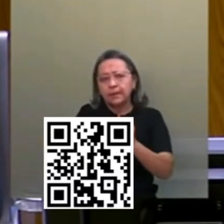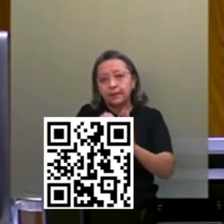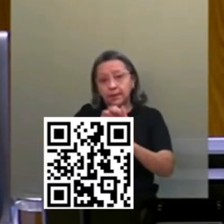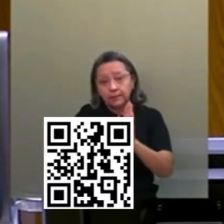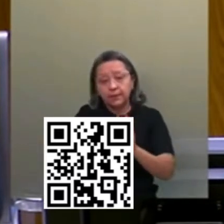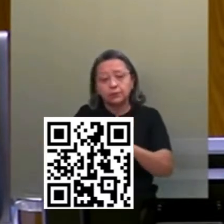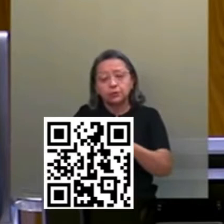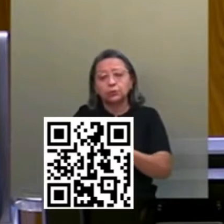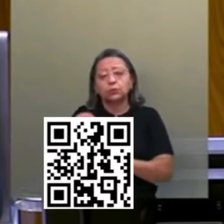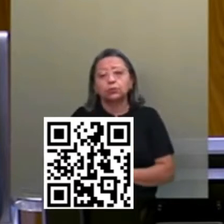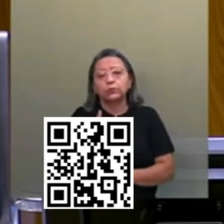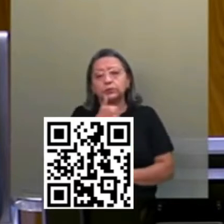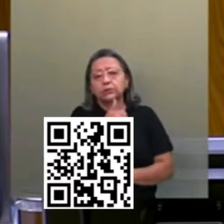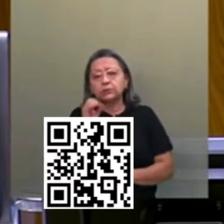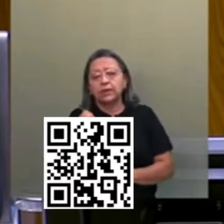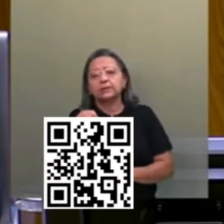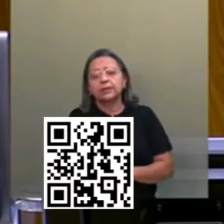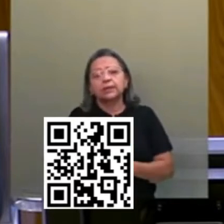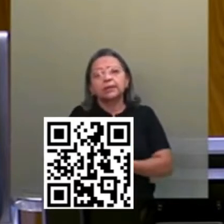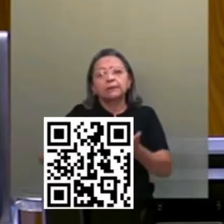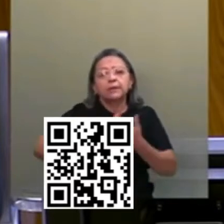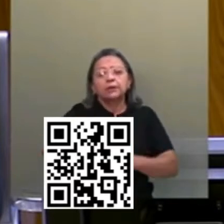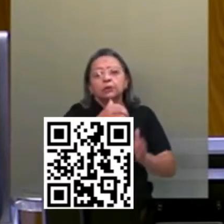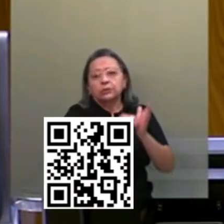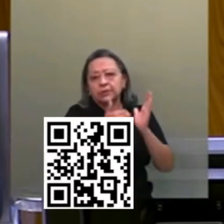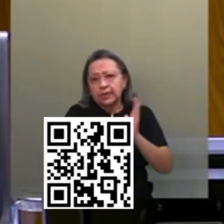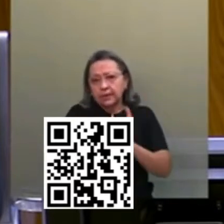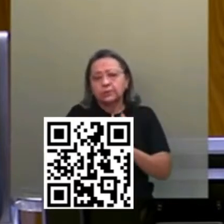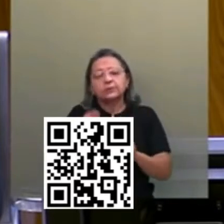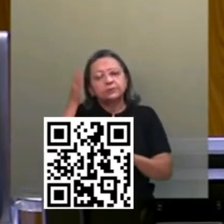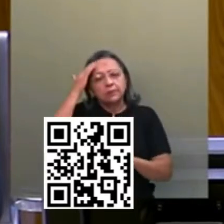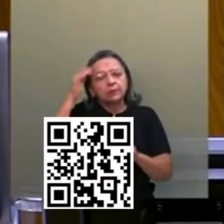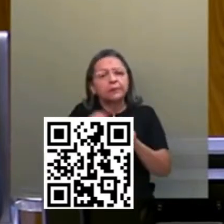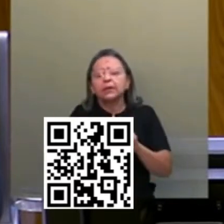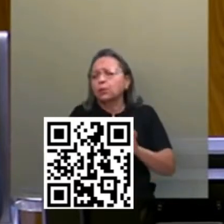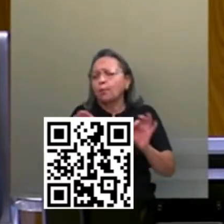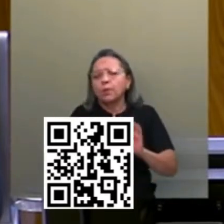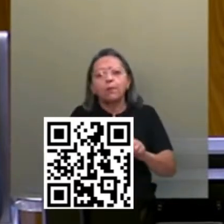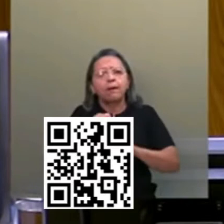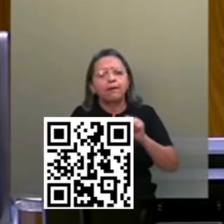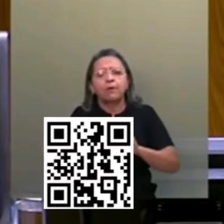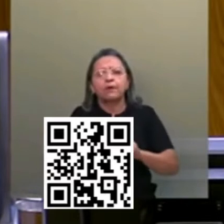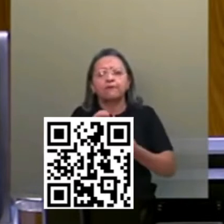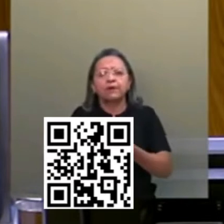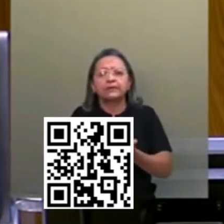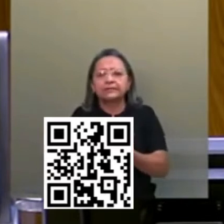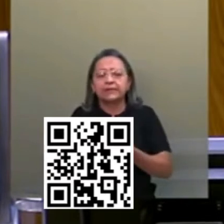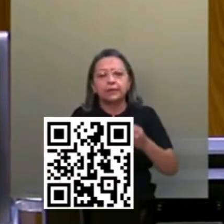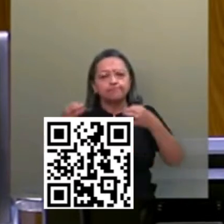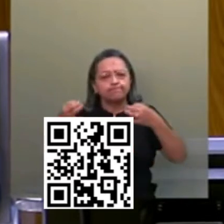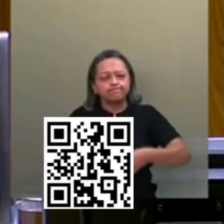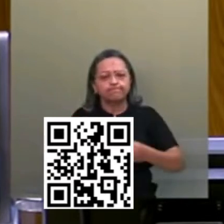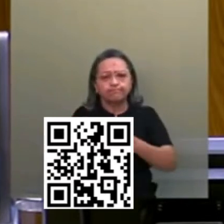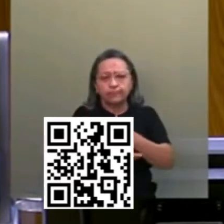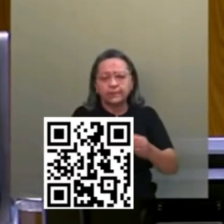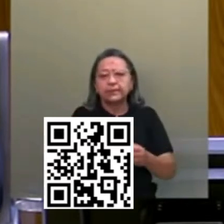número 110, tramitando no Senado Federal. Sabemos também que nenhuma grande reforma é feita sem solidez e fundamentos. É